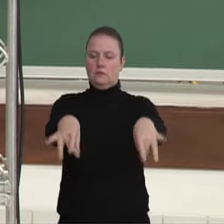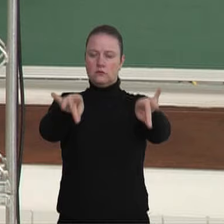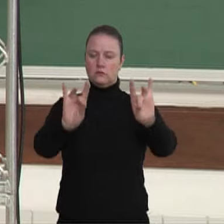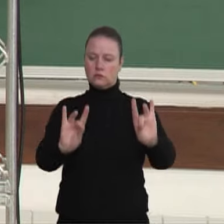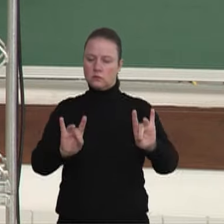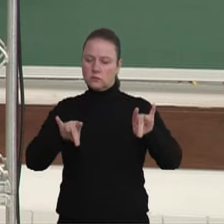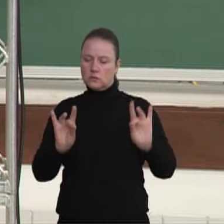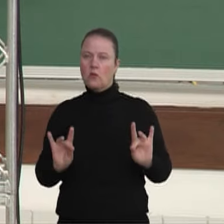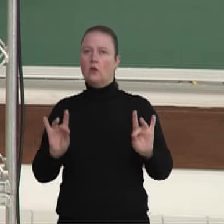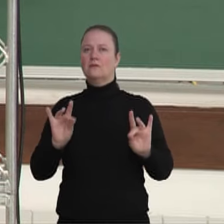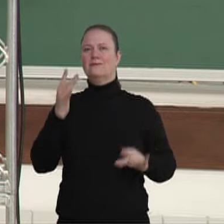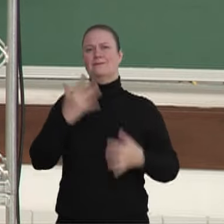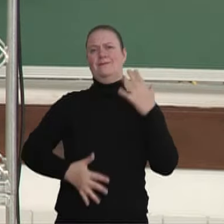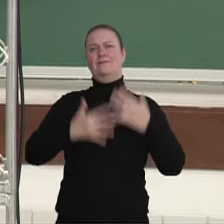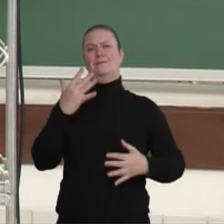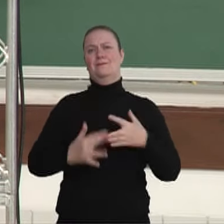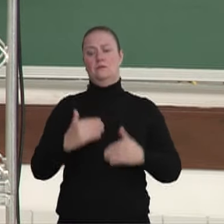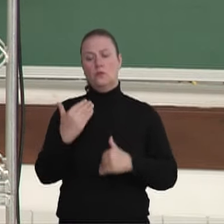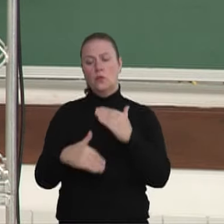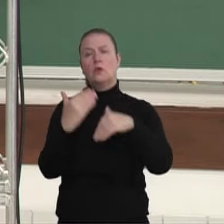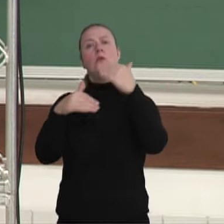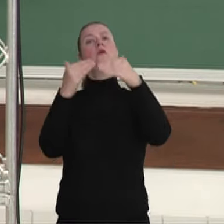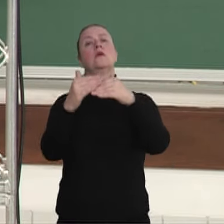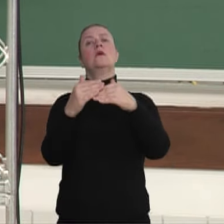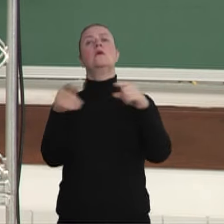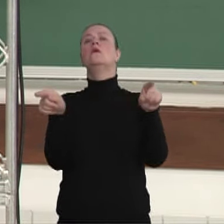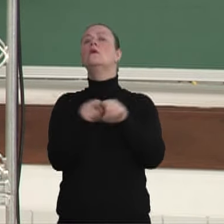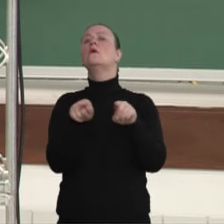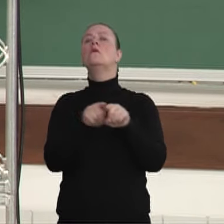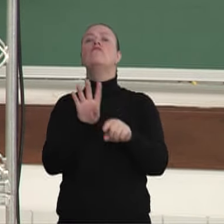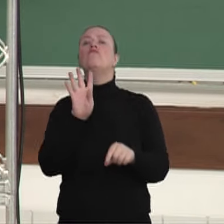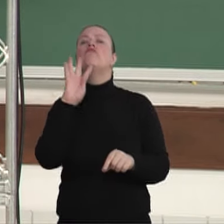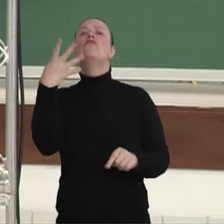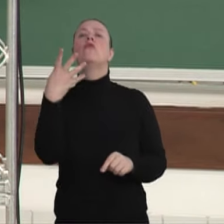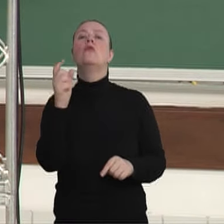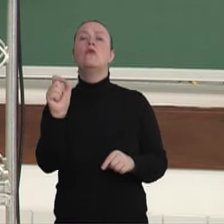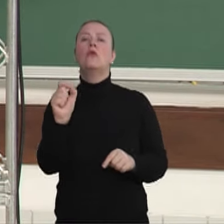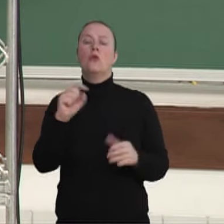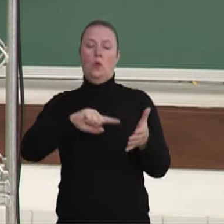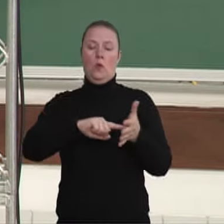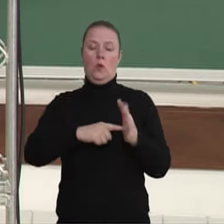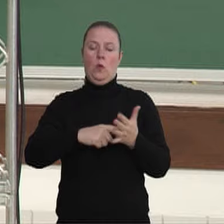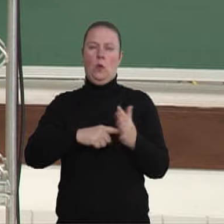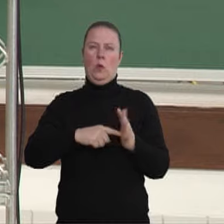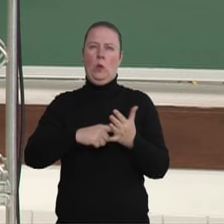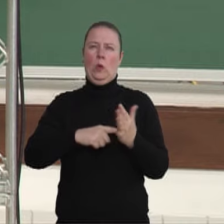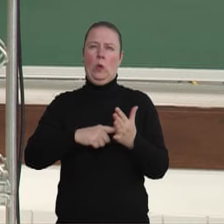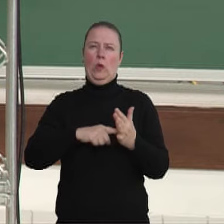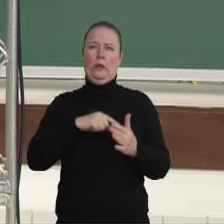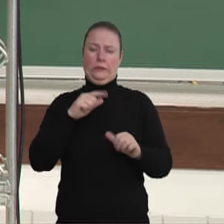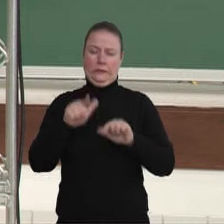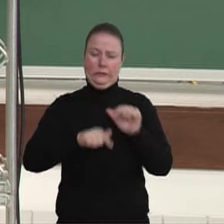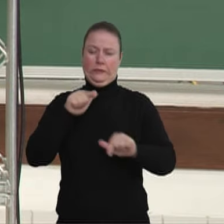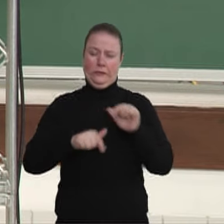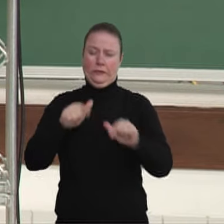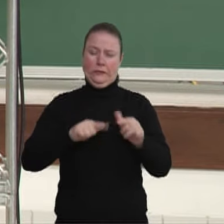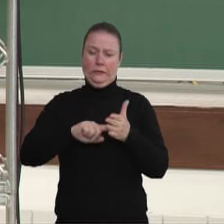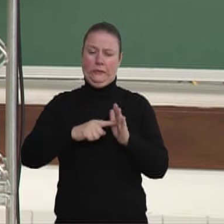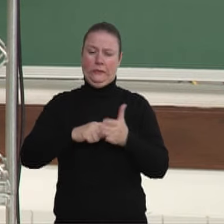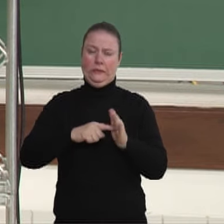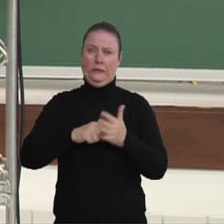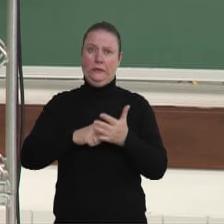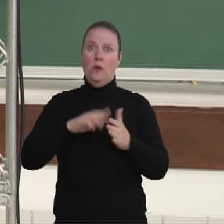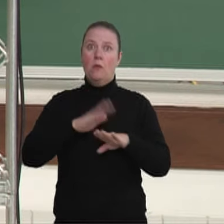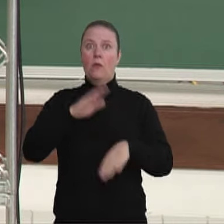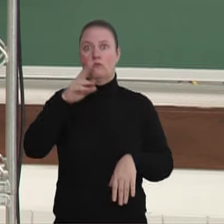isso dificulta o processo e, como consequência, o motor tem que trabalhar de maneira um pouco mais intensa para compensar isso,